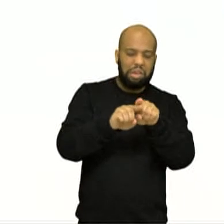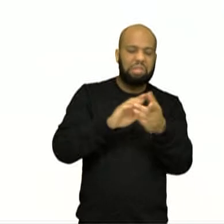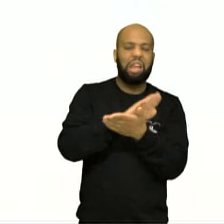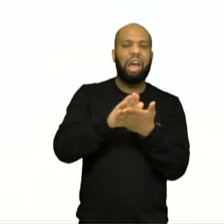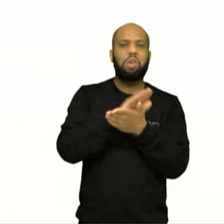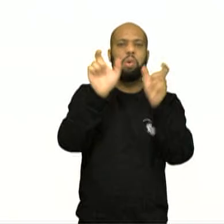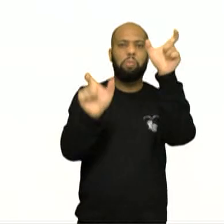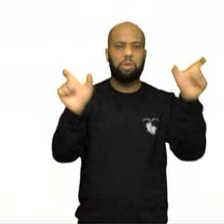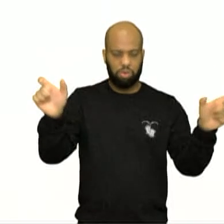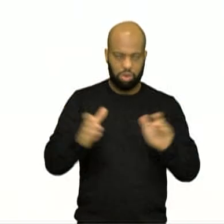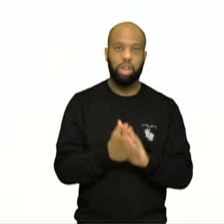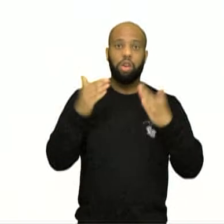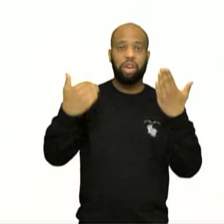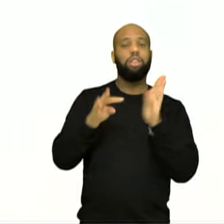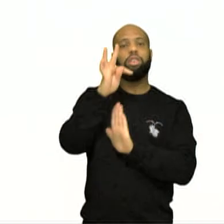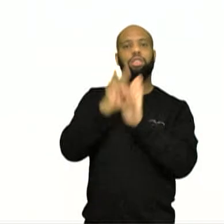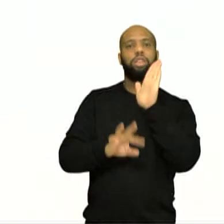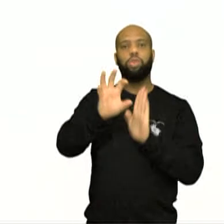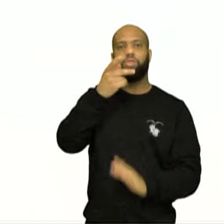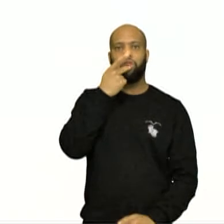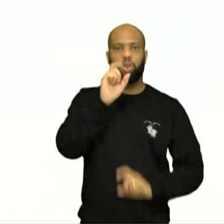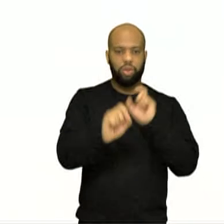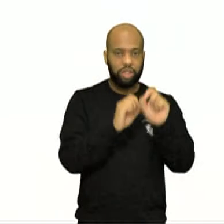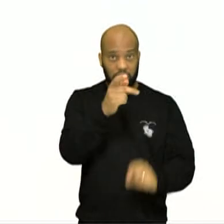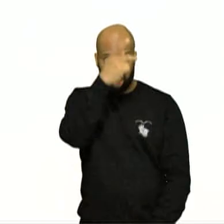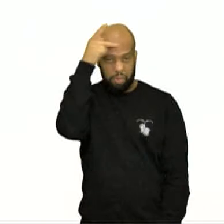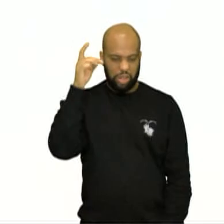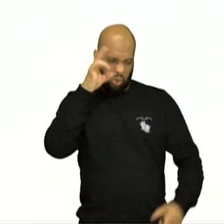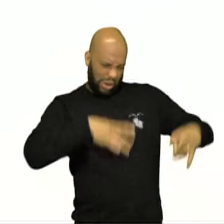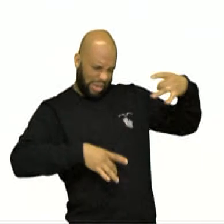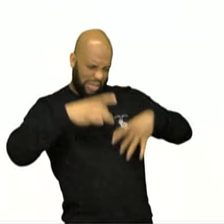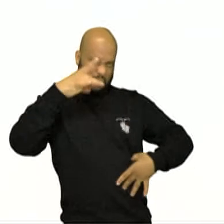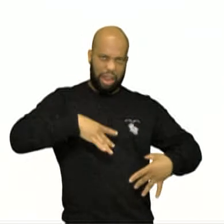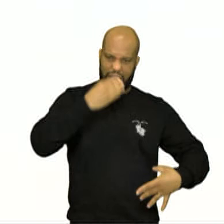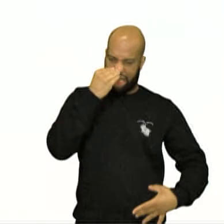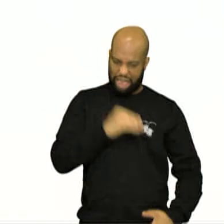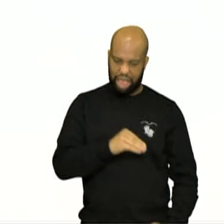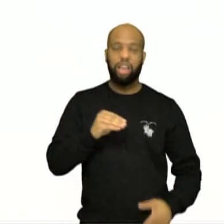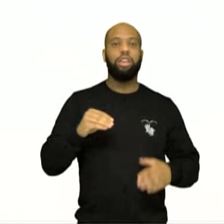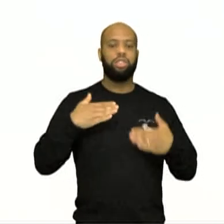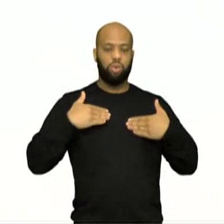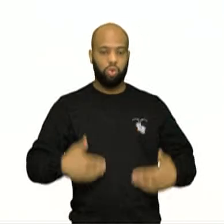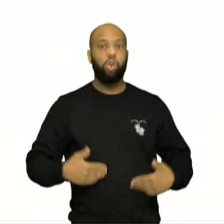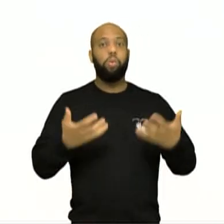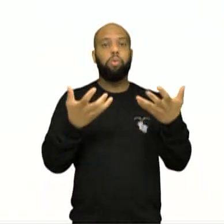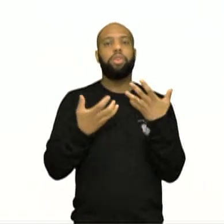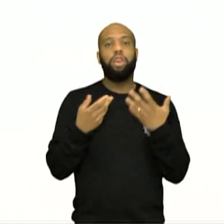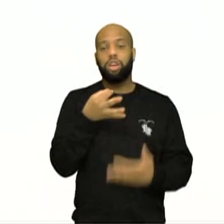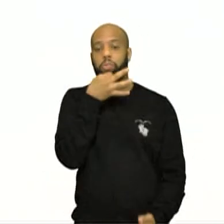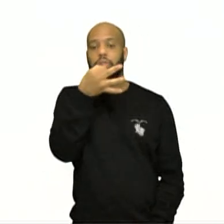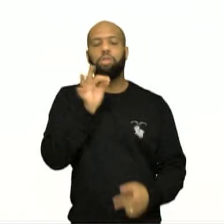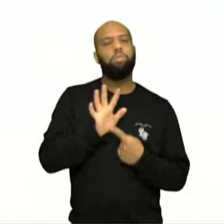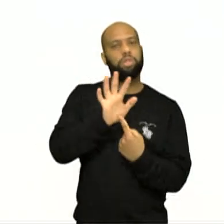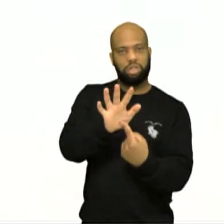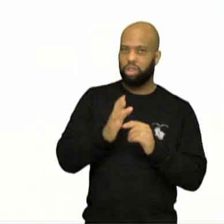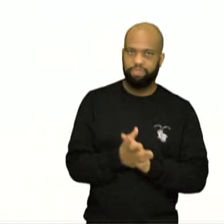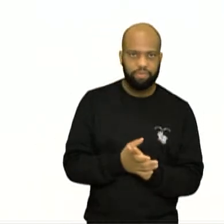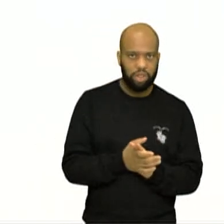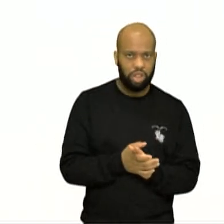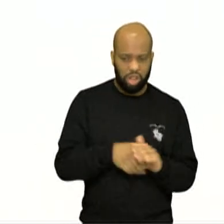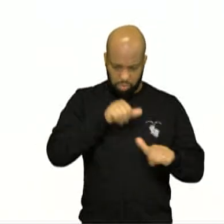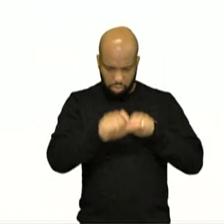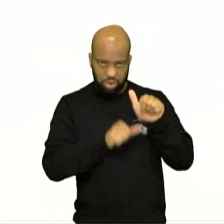nesse texto ele diz: aos que desprezam o corpo, quero dizer-lhes a minha opinião. Não devem mudar